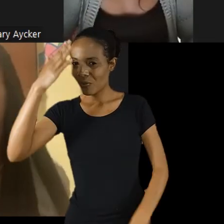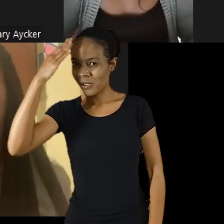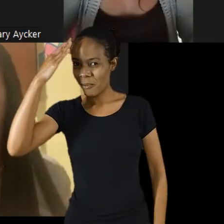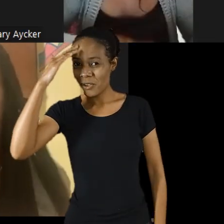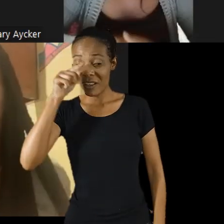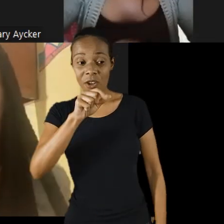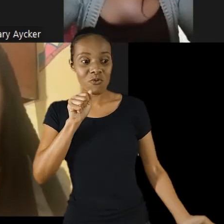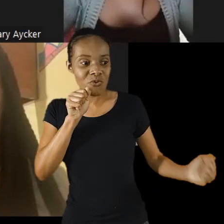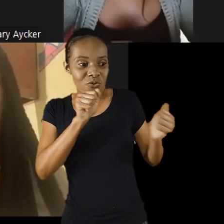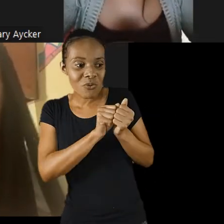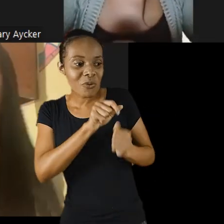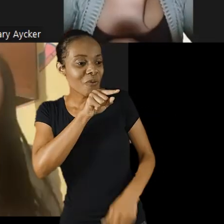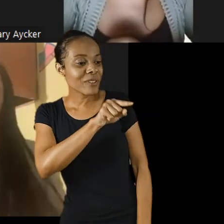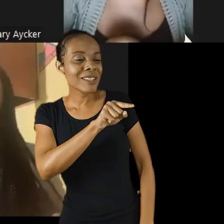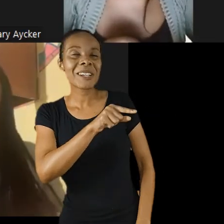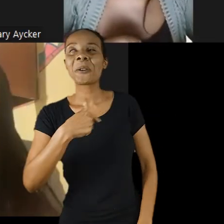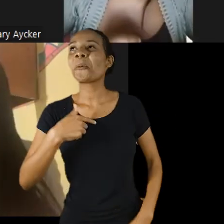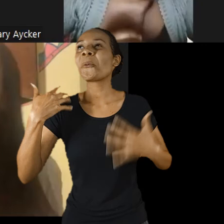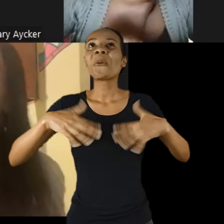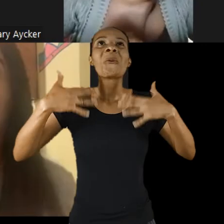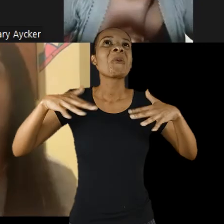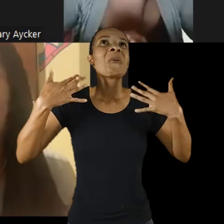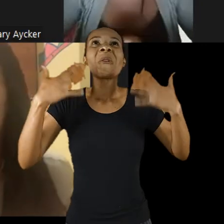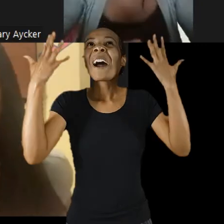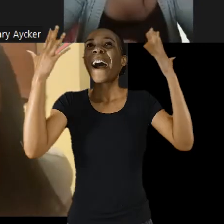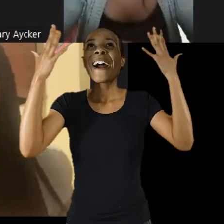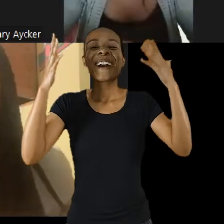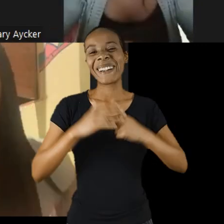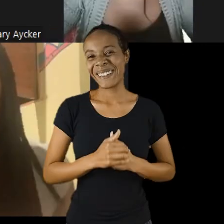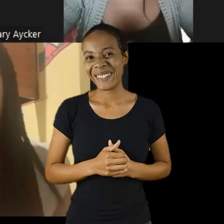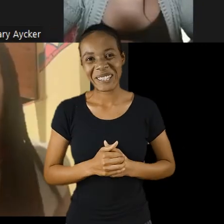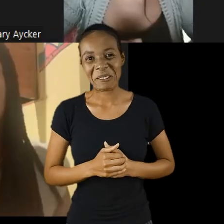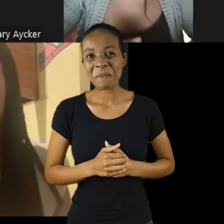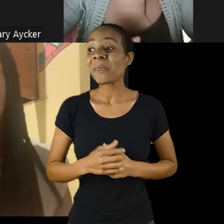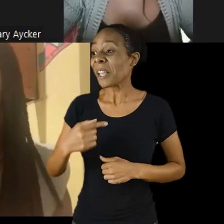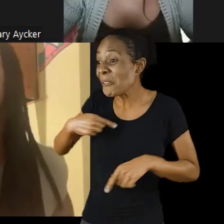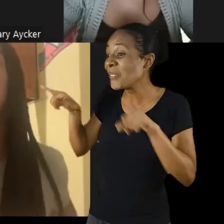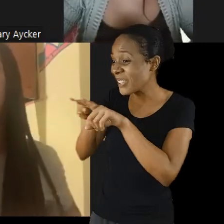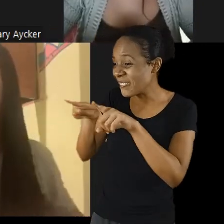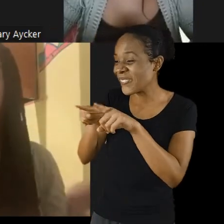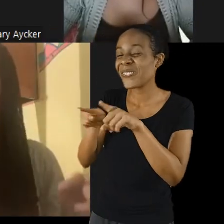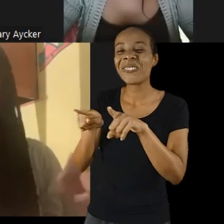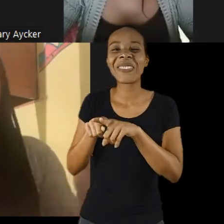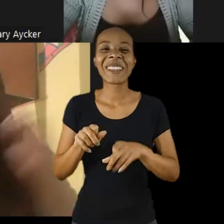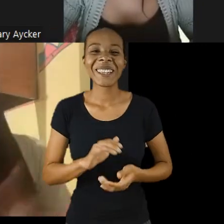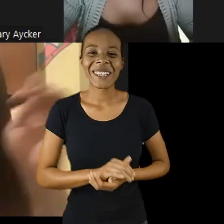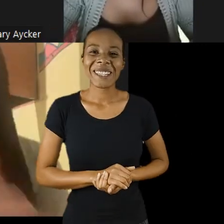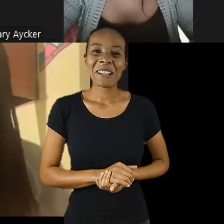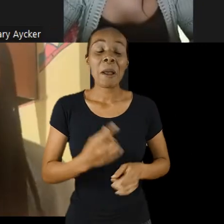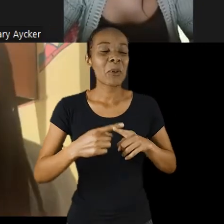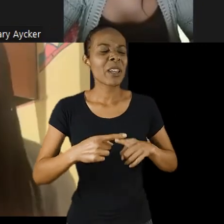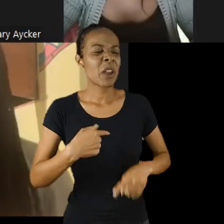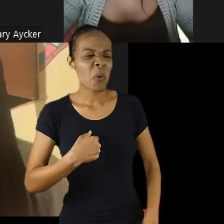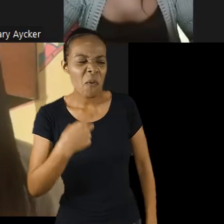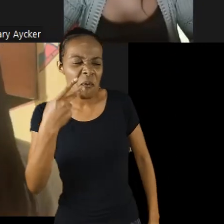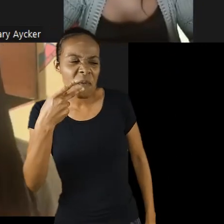só pirei. Tá? Ai, eu também! Quando eu vi, eu falei, gente, será que Jazz é o menino